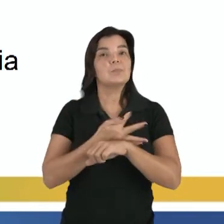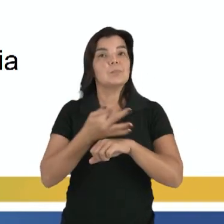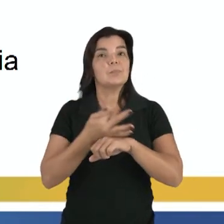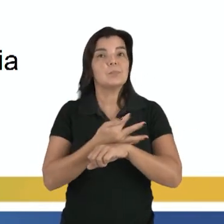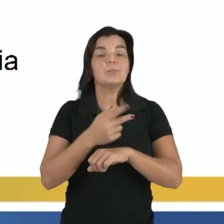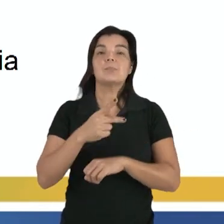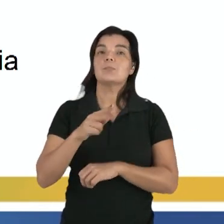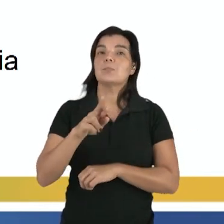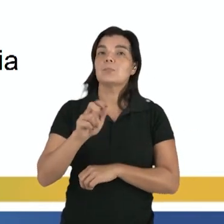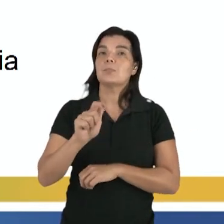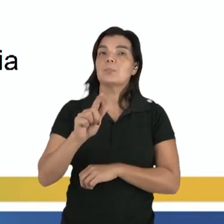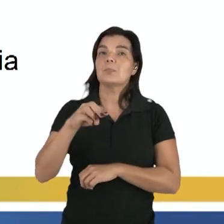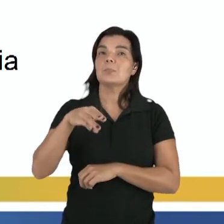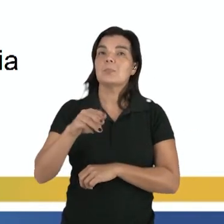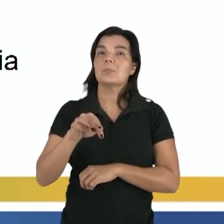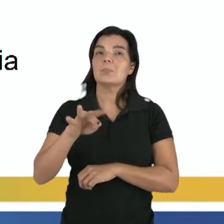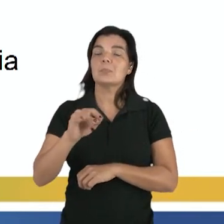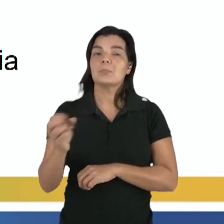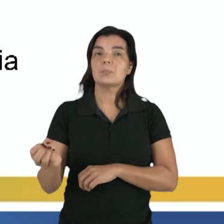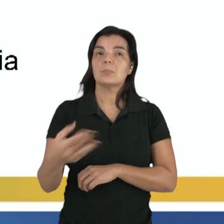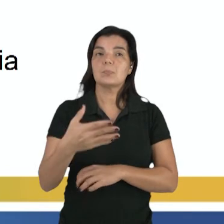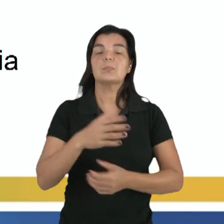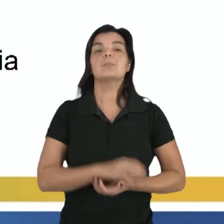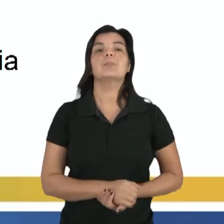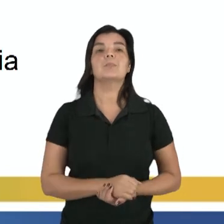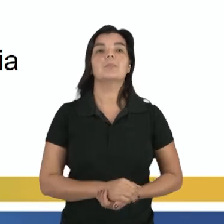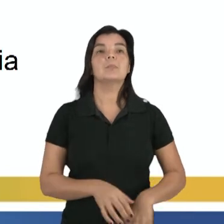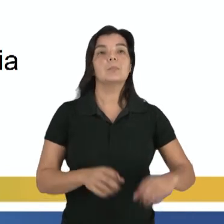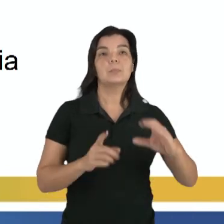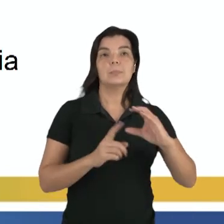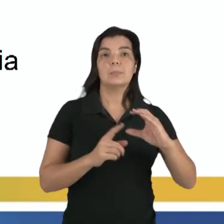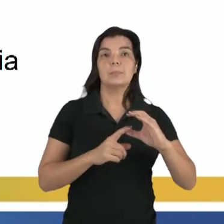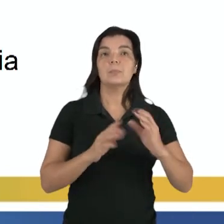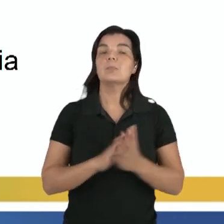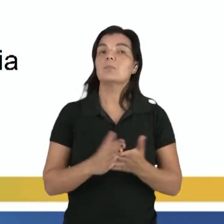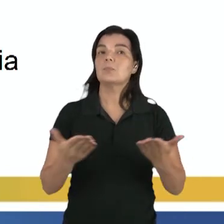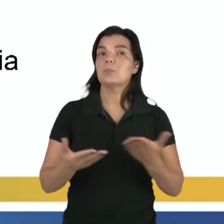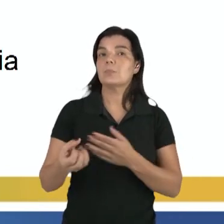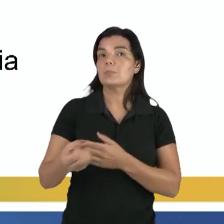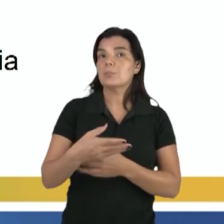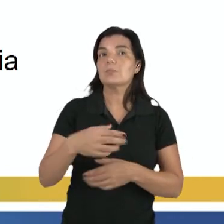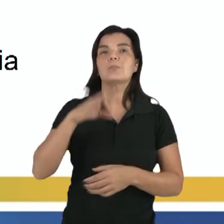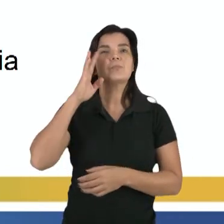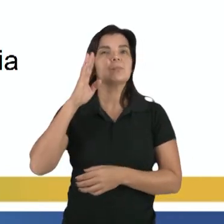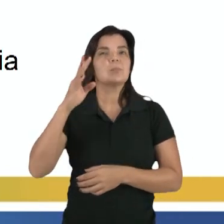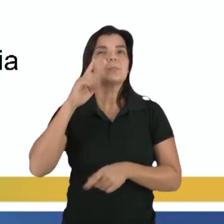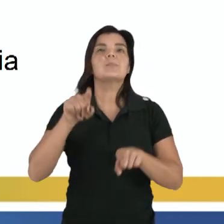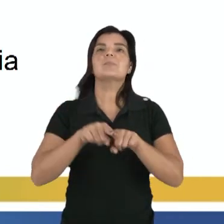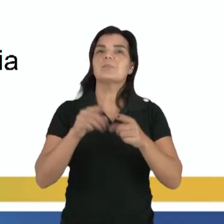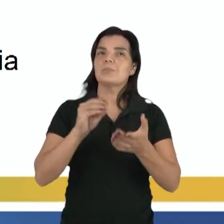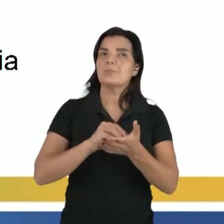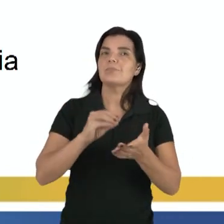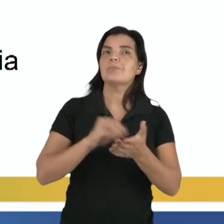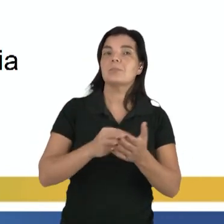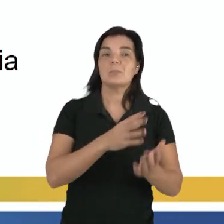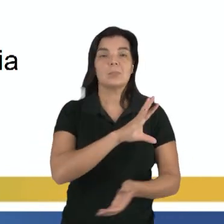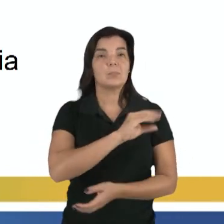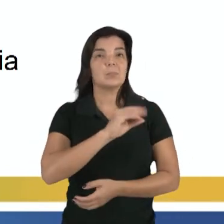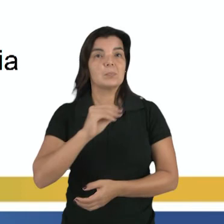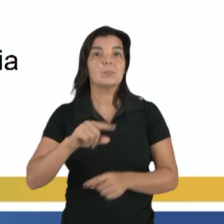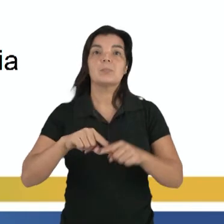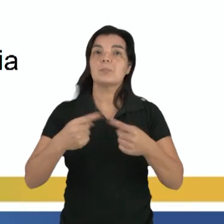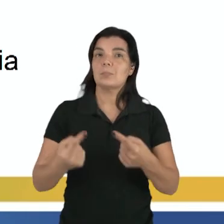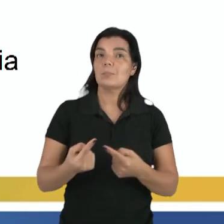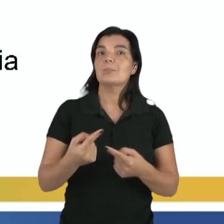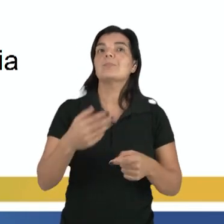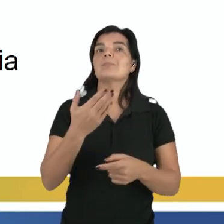conseguinte, alguns ainda resistem ao pragmatismo moderno. C. Nos tempos modernos, sonhar faz muita